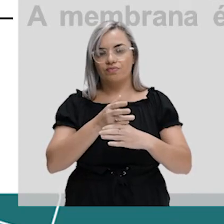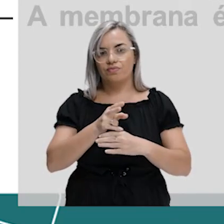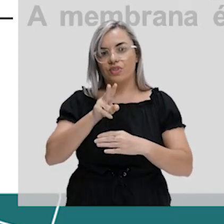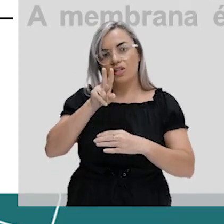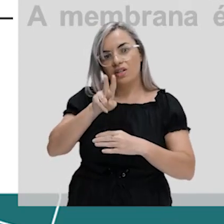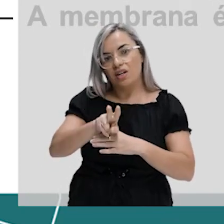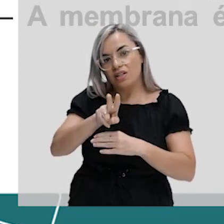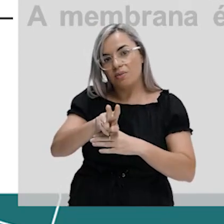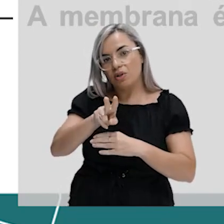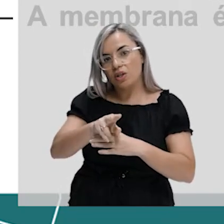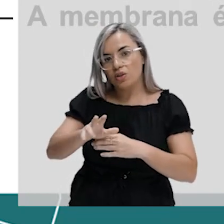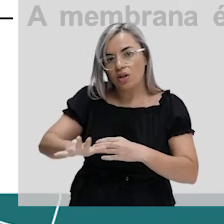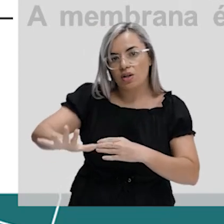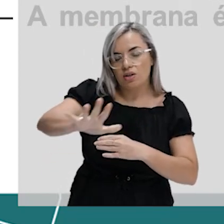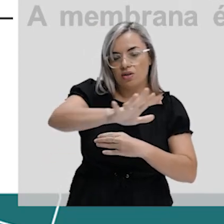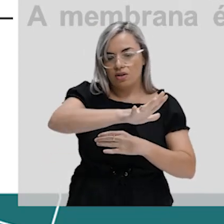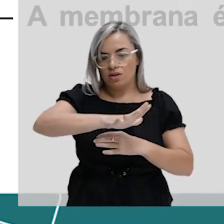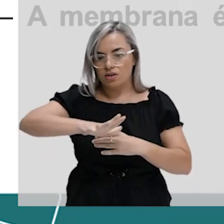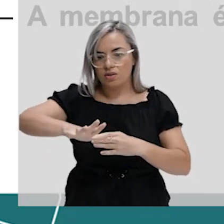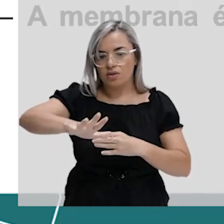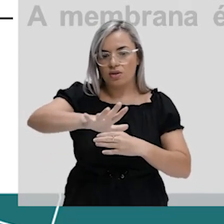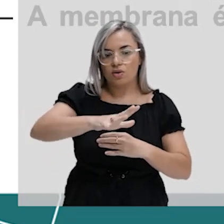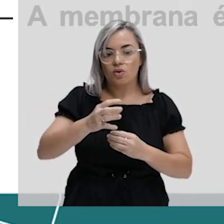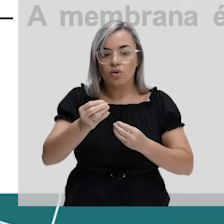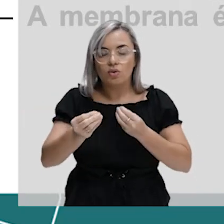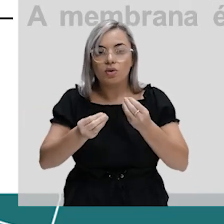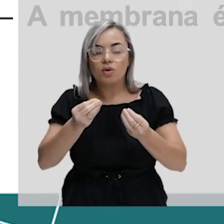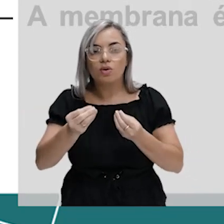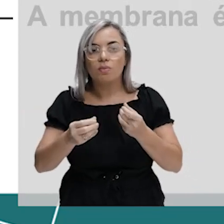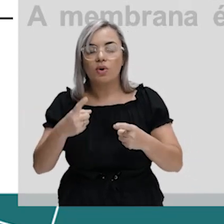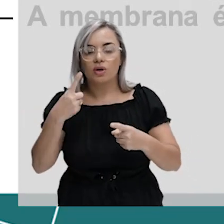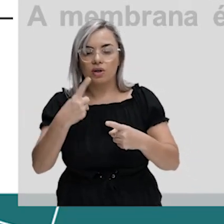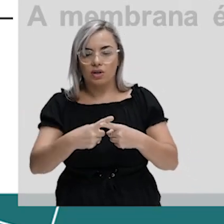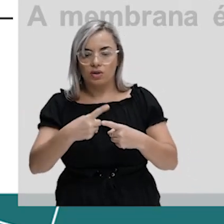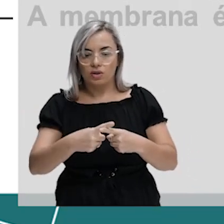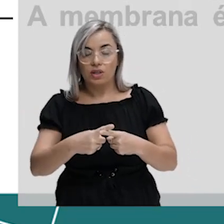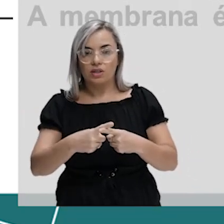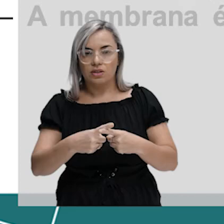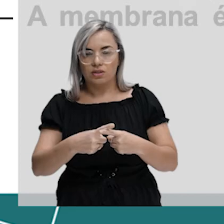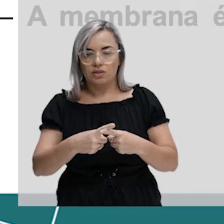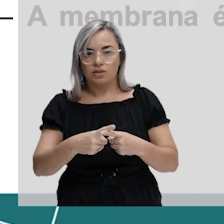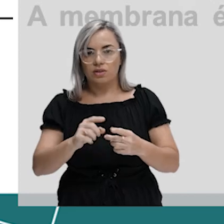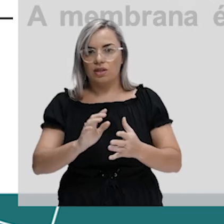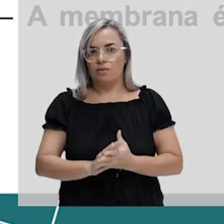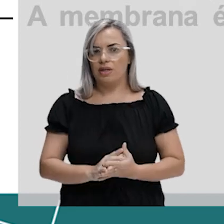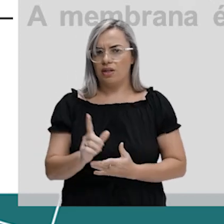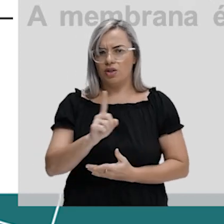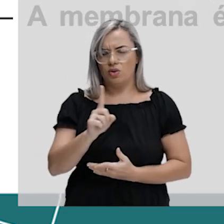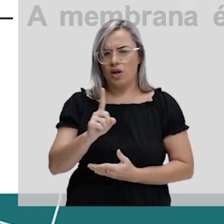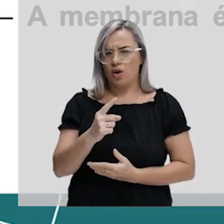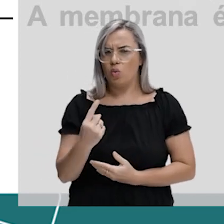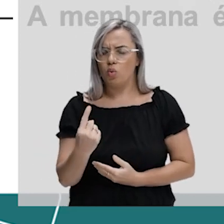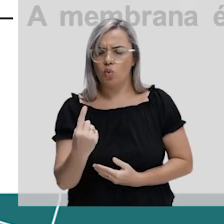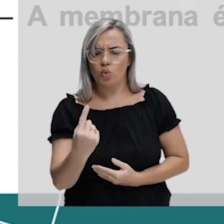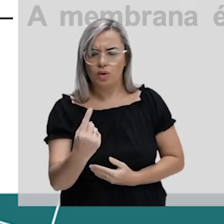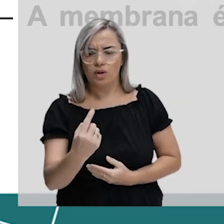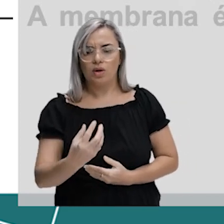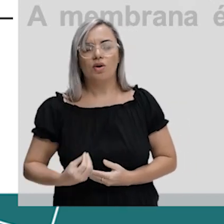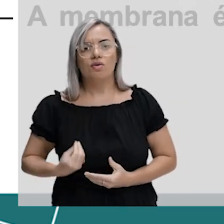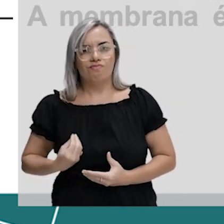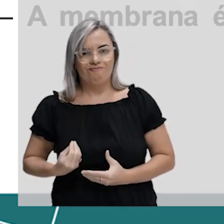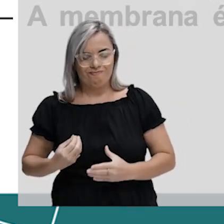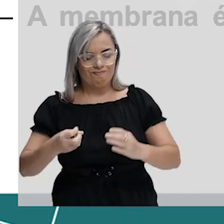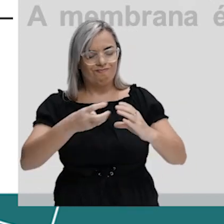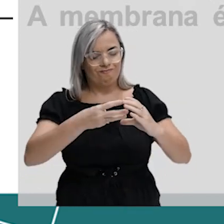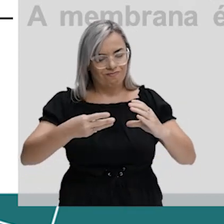ao redor. Esse isolamento, porém, ele não pode ser absoluto. Para viver, a